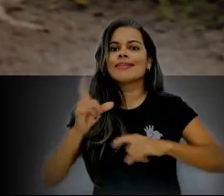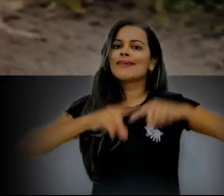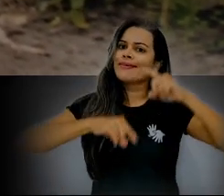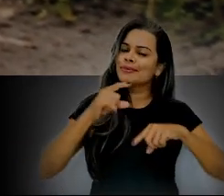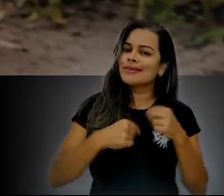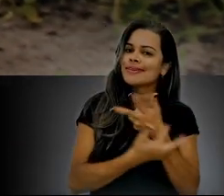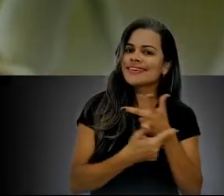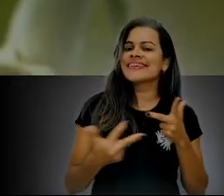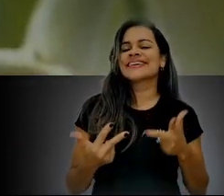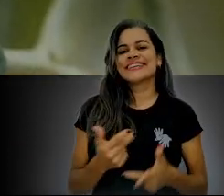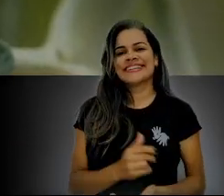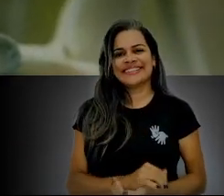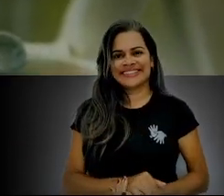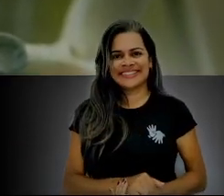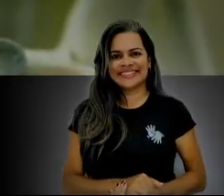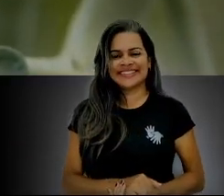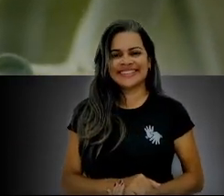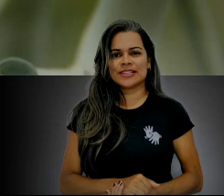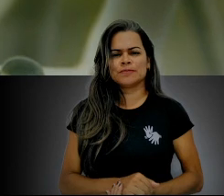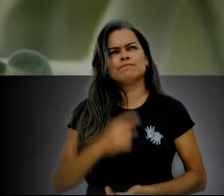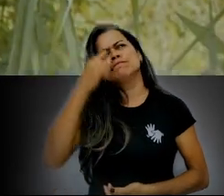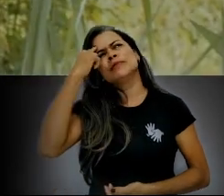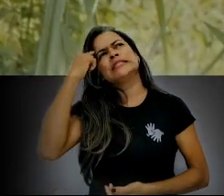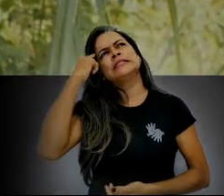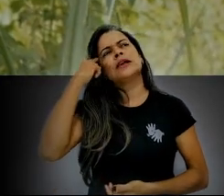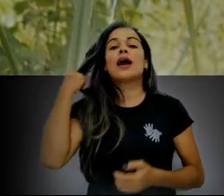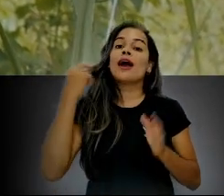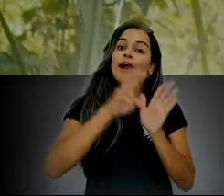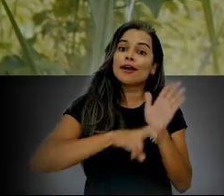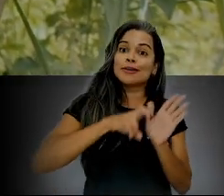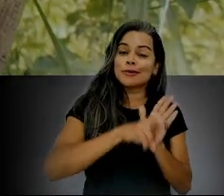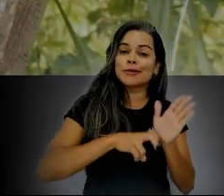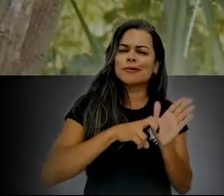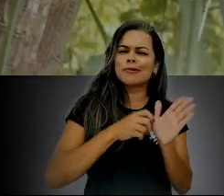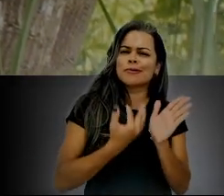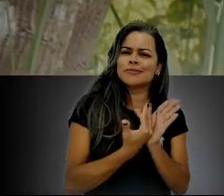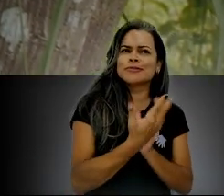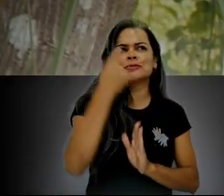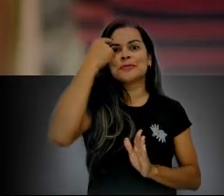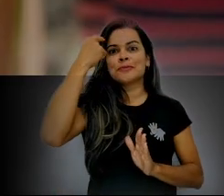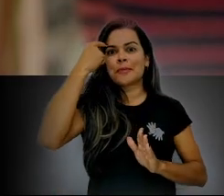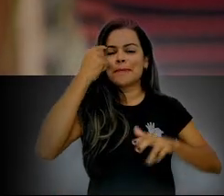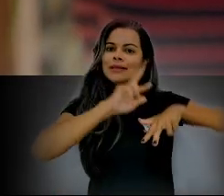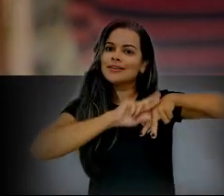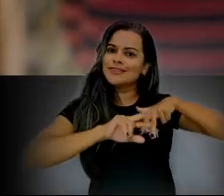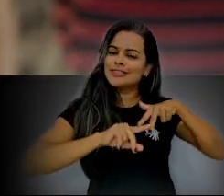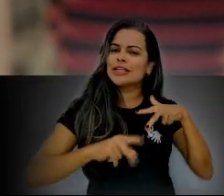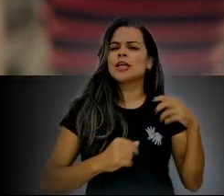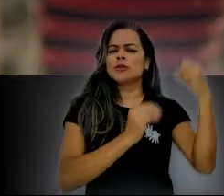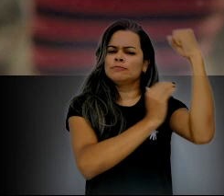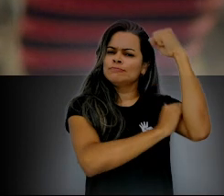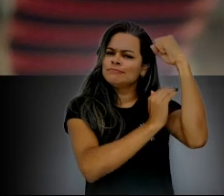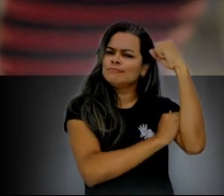dos produtos ficou gente fala agrícola gente fala também de gênero a gente fala de feminismo a gente